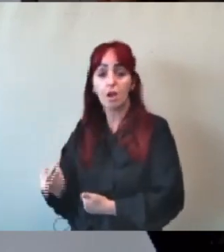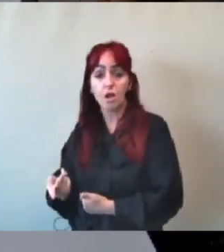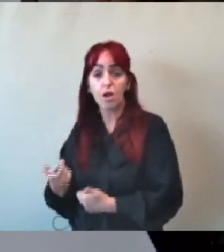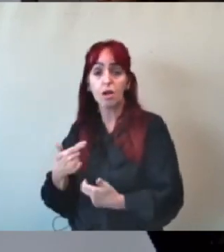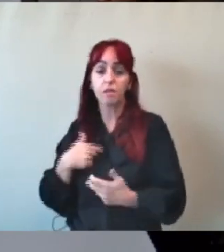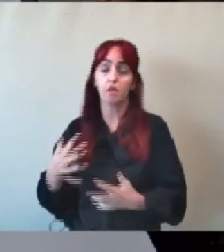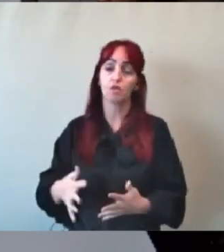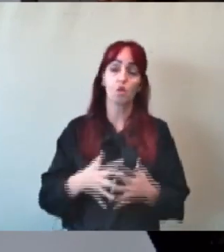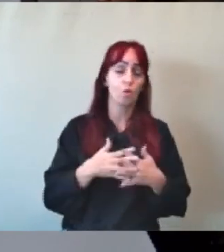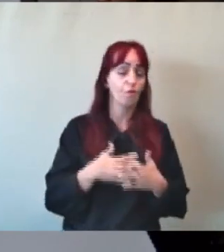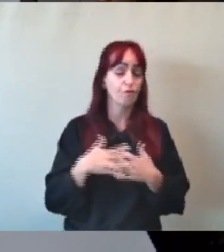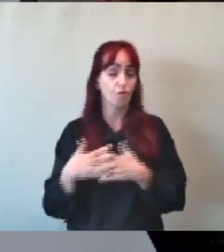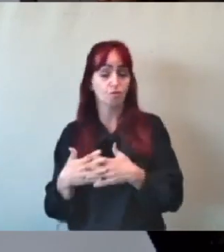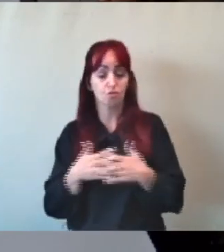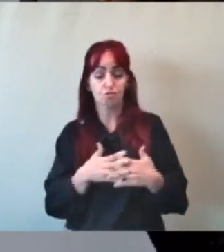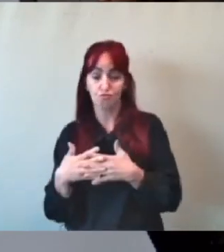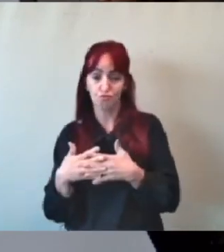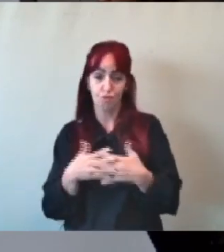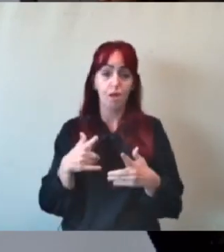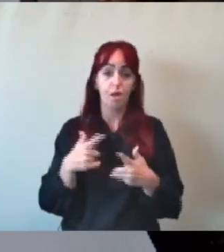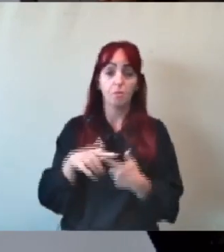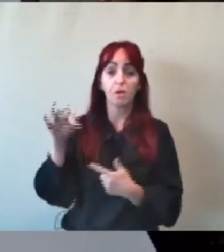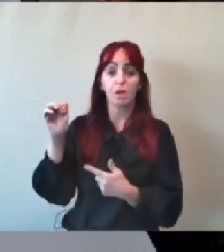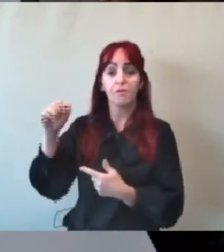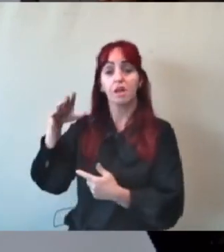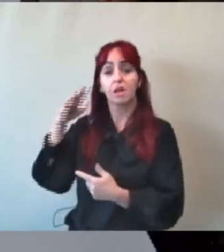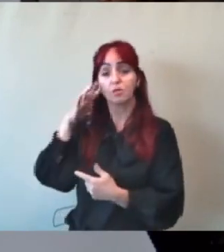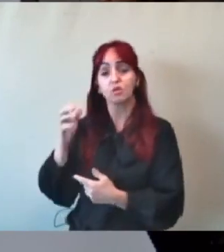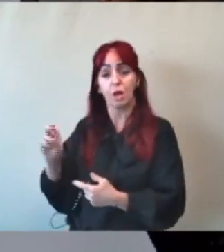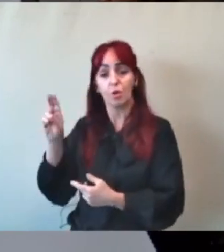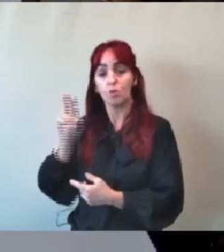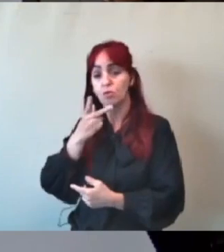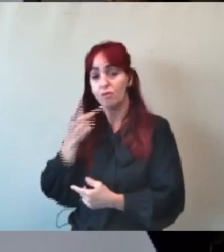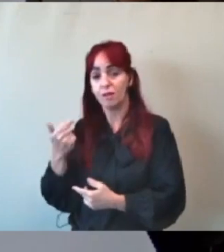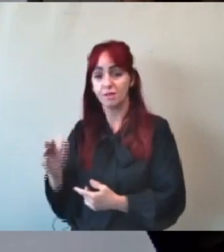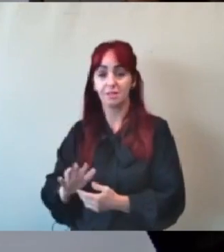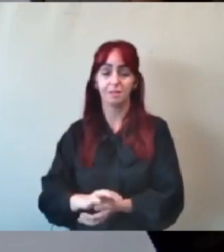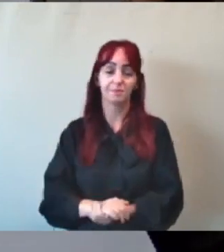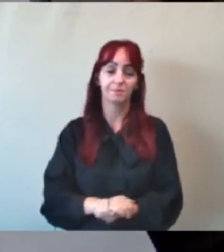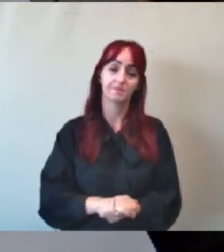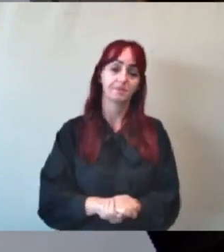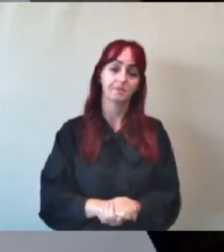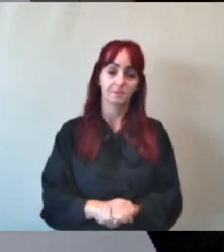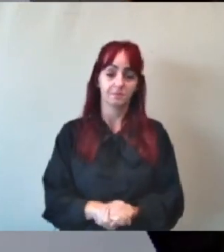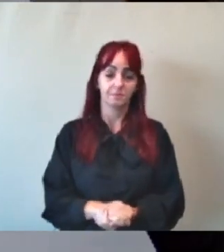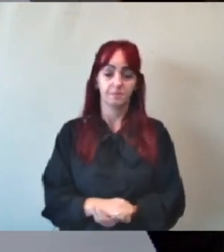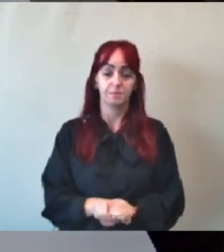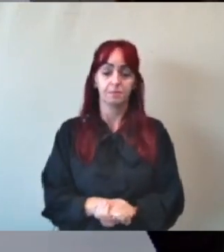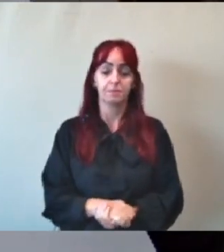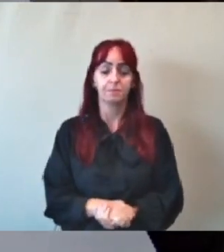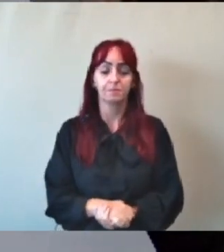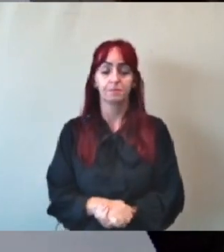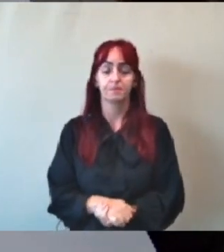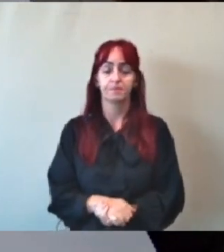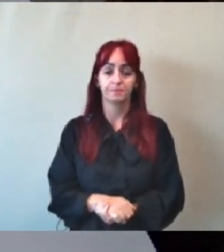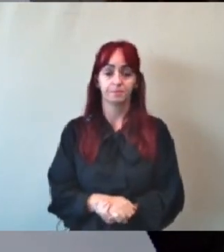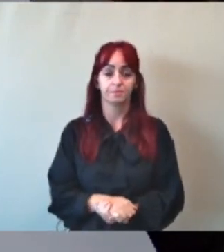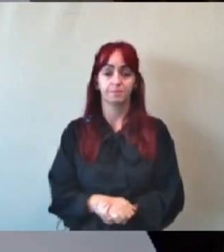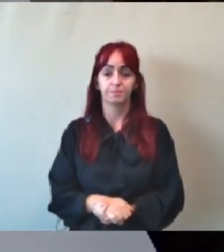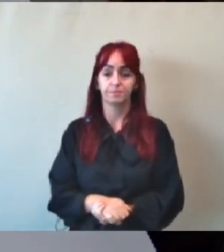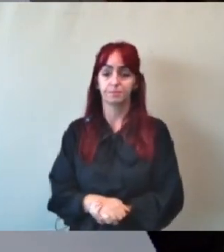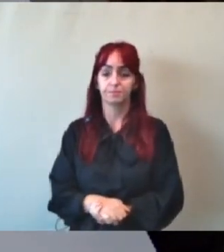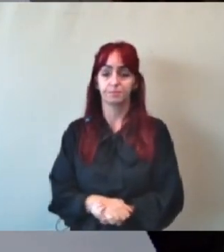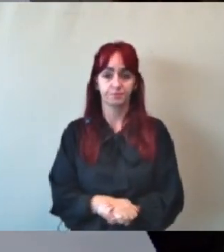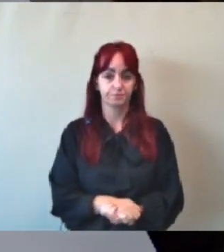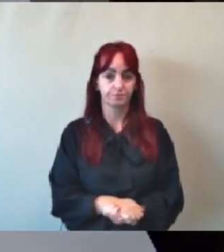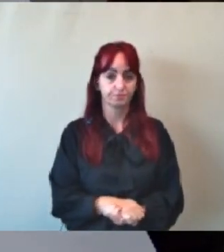tenho... já tinha usado a fala. Não, está ótimo. Obrigado pela oportunidade, viu? Nada, que é isso. Estamos aí à disposição. Nós convidamos